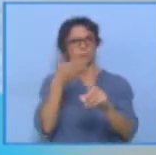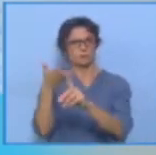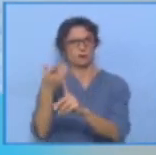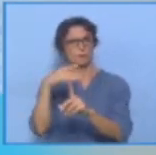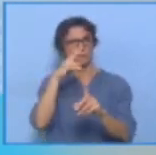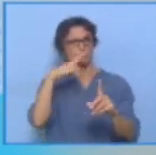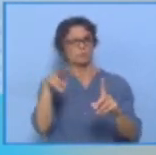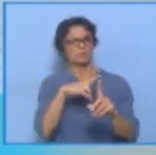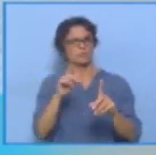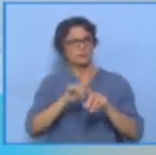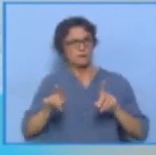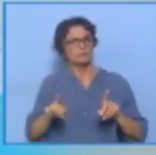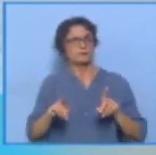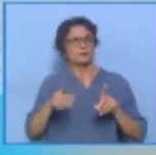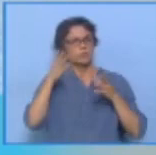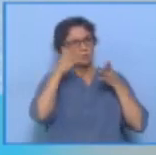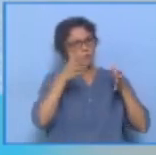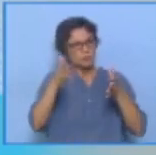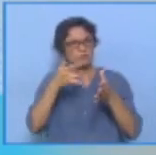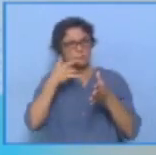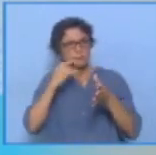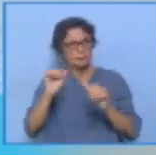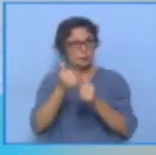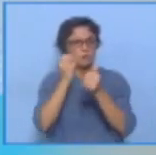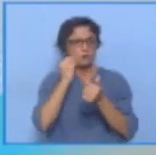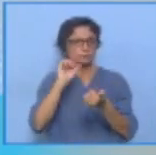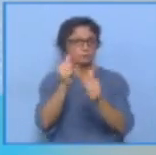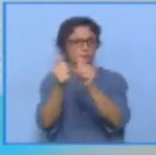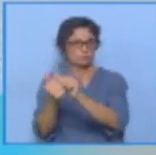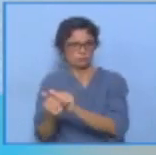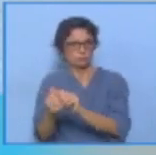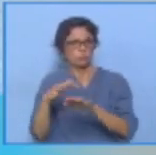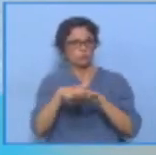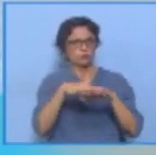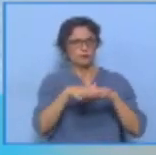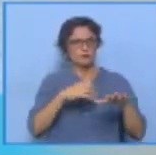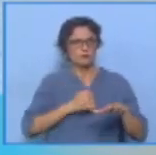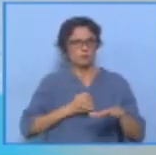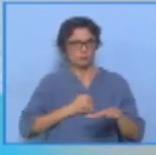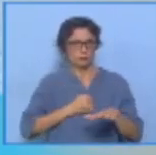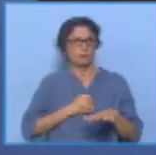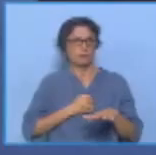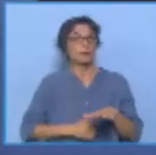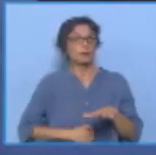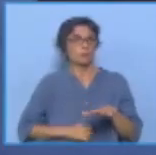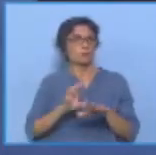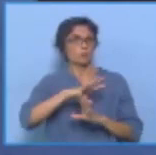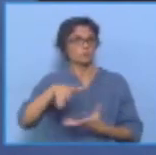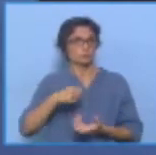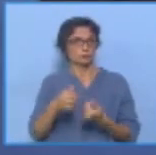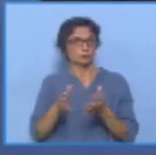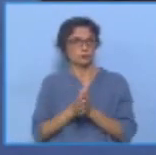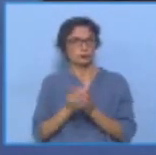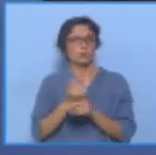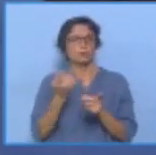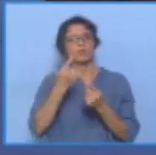uma atenção mais próxima do que é o terreno e do que é a transformação do tecido católico em todo o mundo, porque este conceito de missão ainda está muito associado,